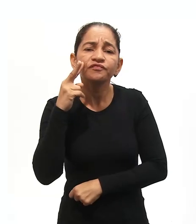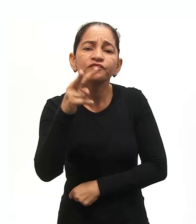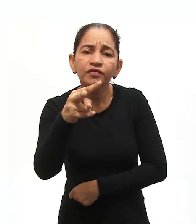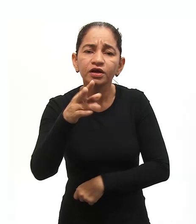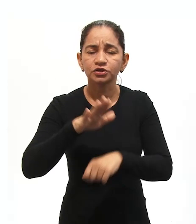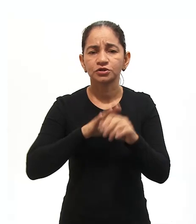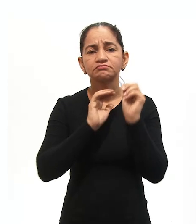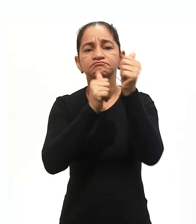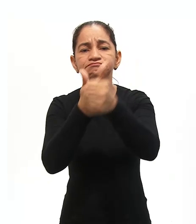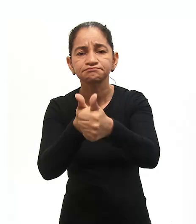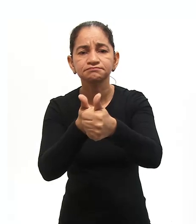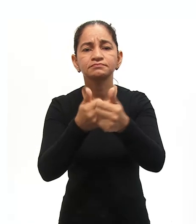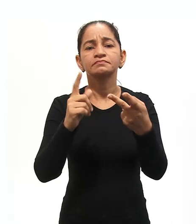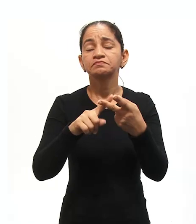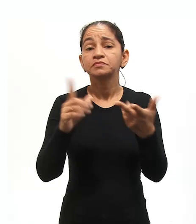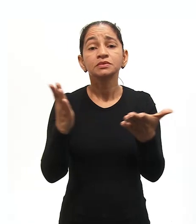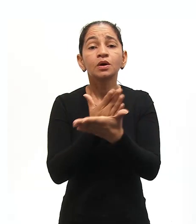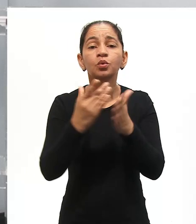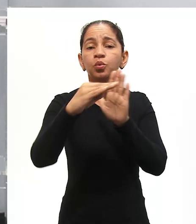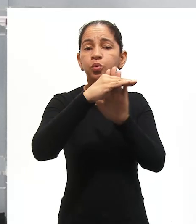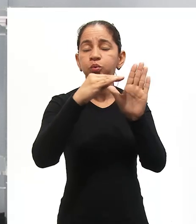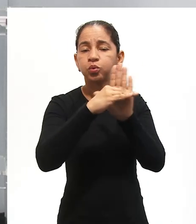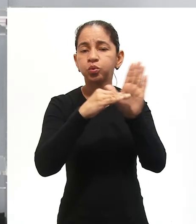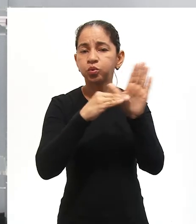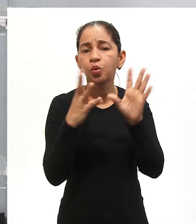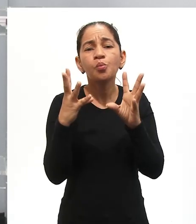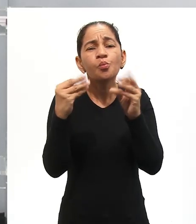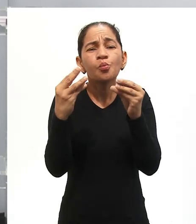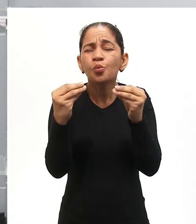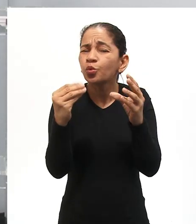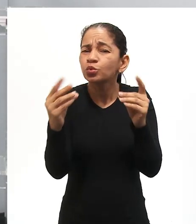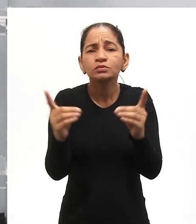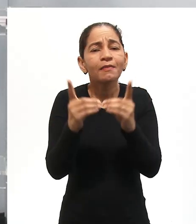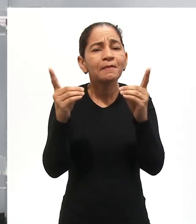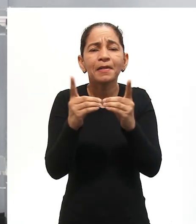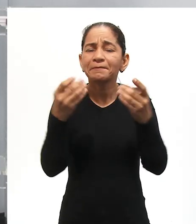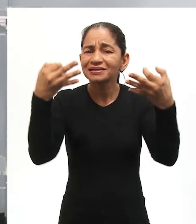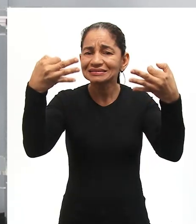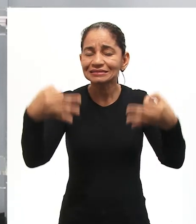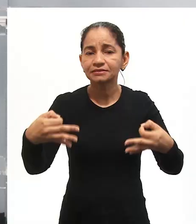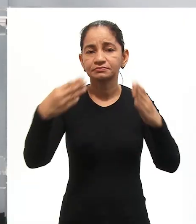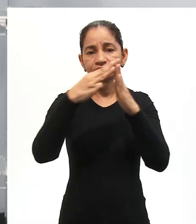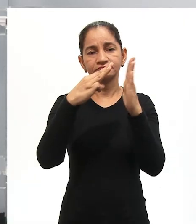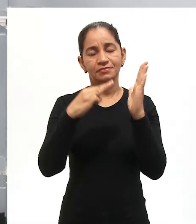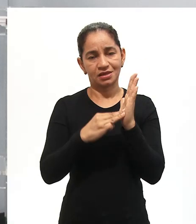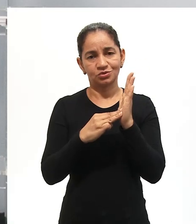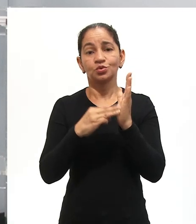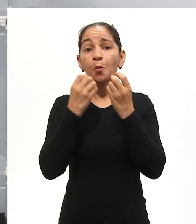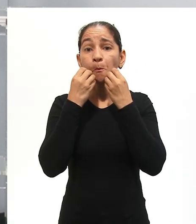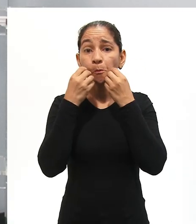acompanhando cada etapa com instruções. Quanto mais didático, quanto mais